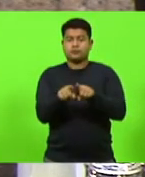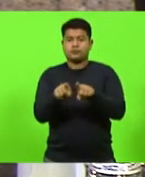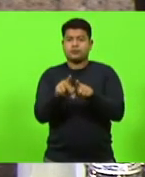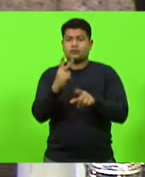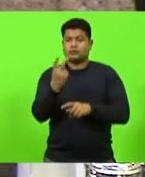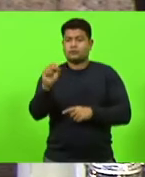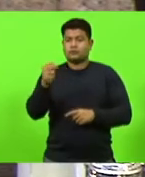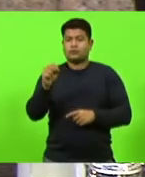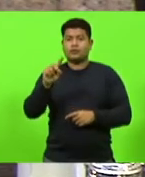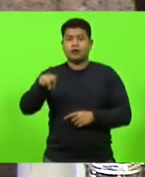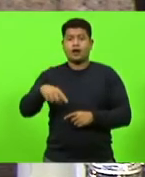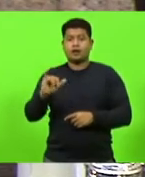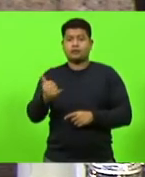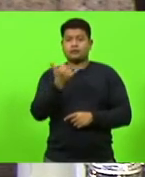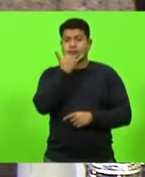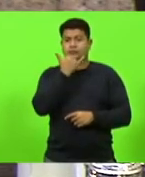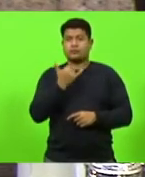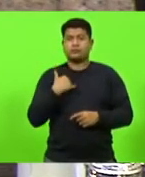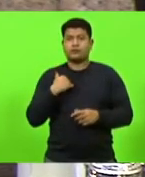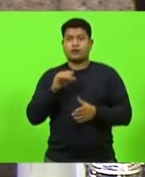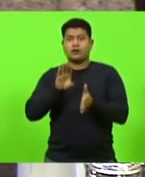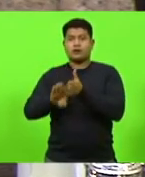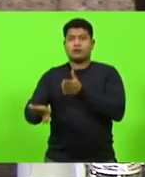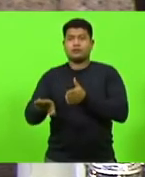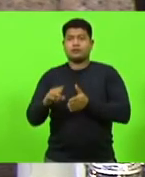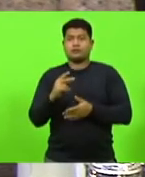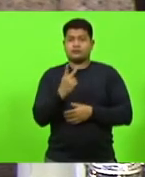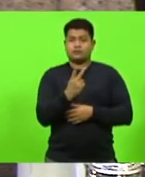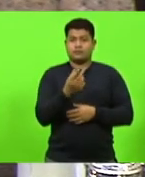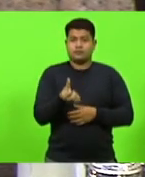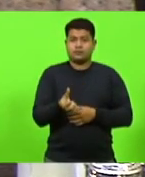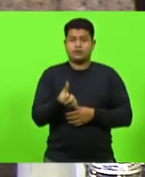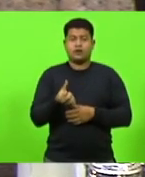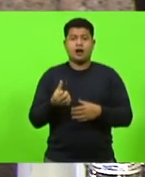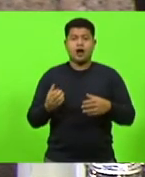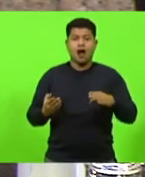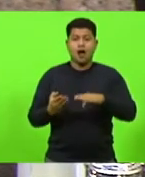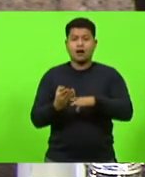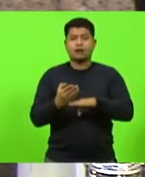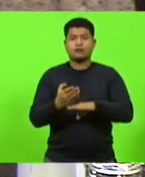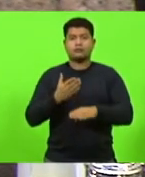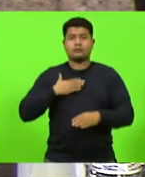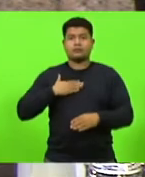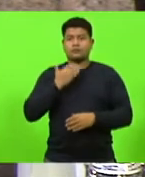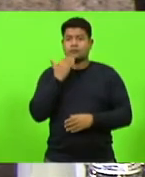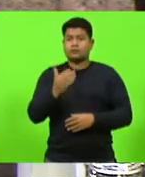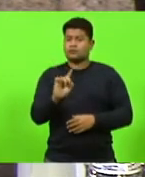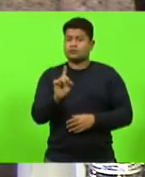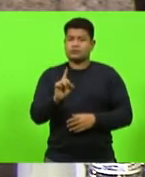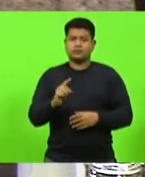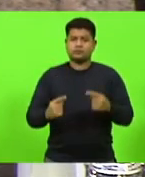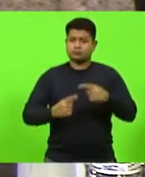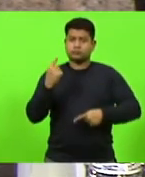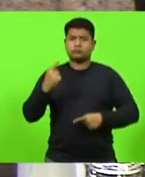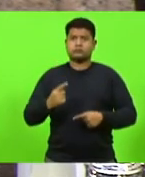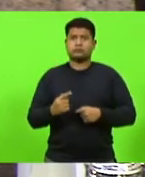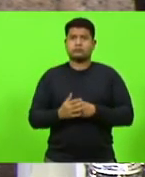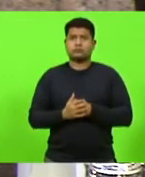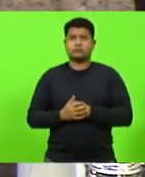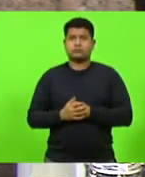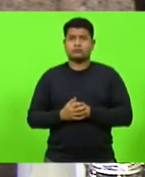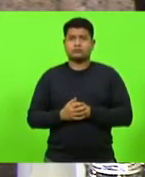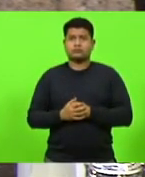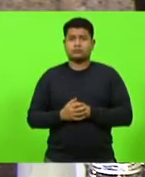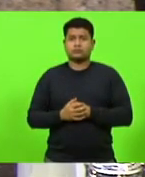a justificativa. A supressiva está na página 26, não entra no meu requerimento. A página 26 não entra no meu requerimento,